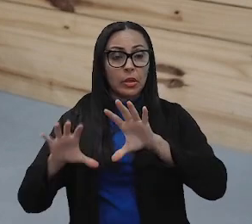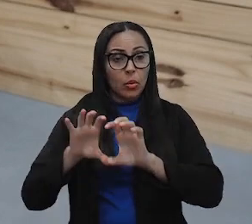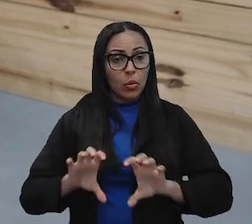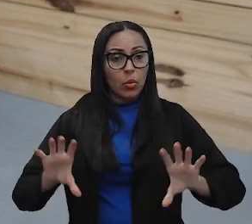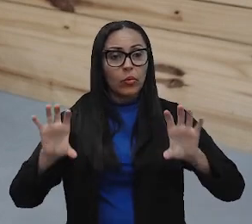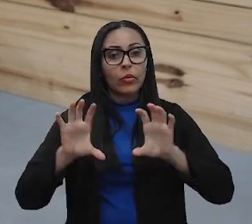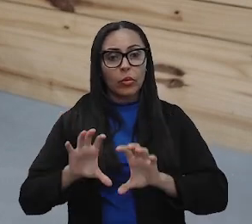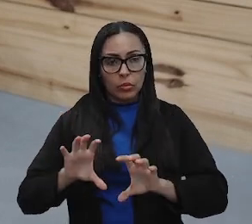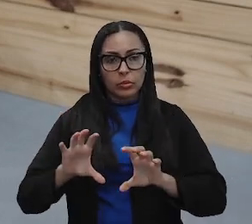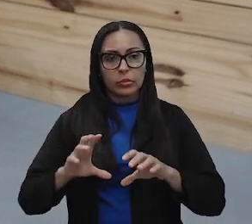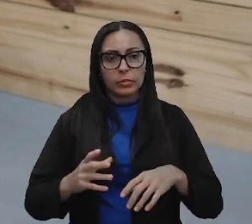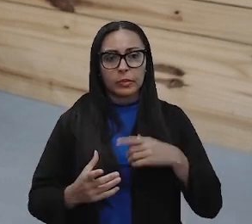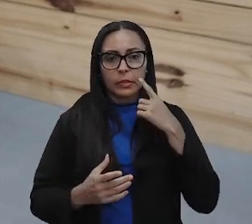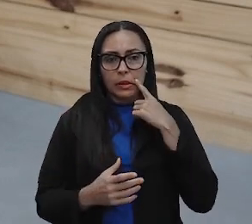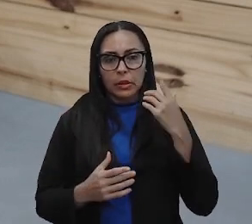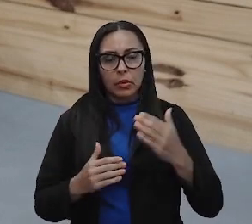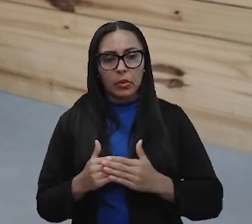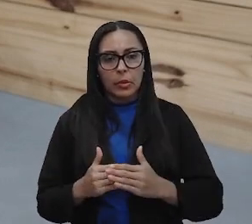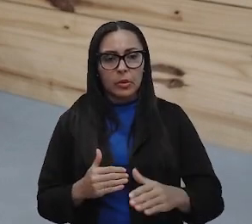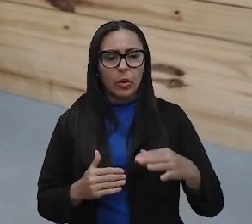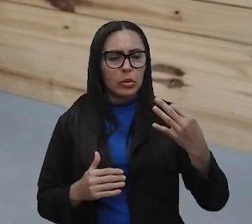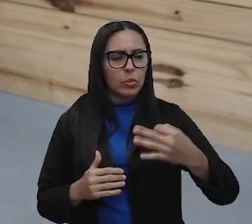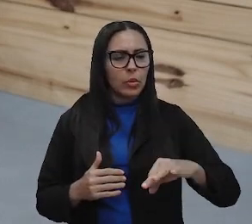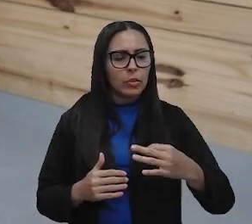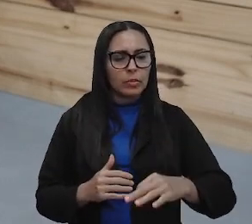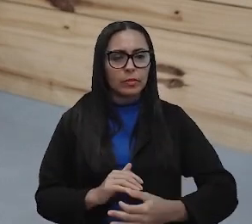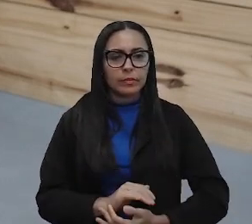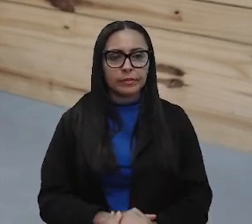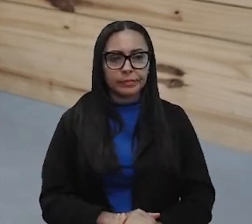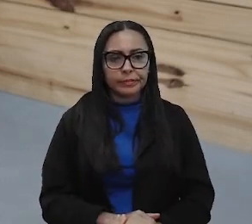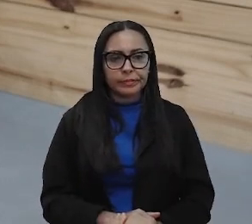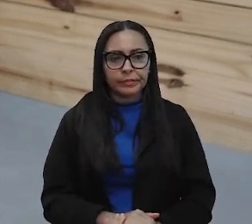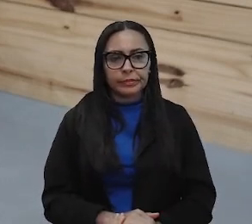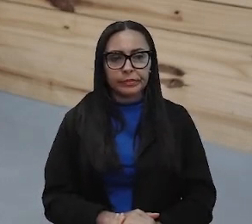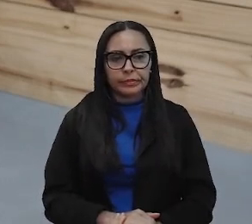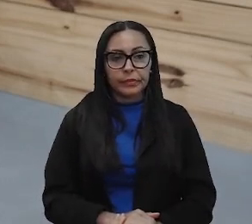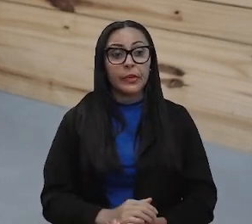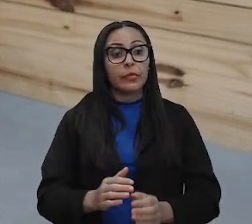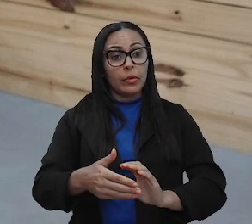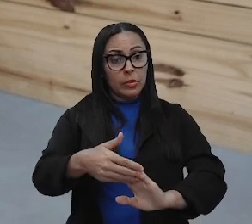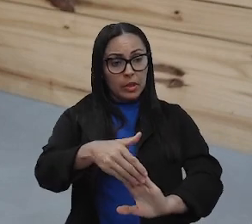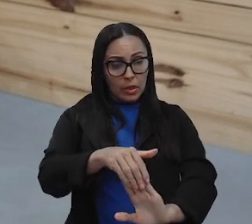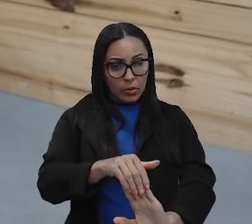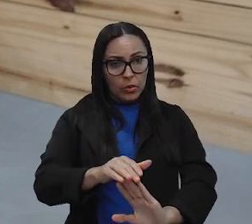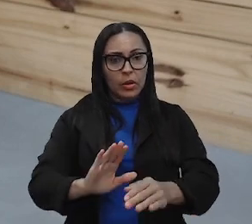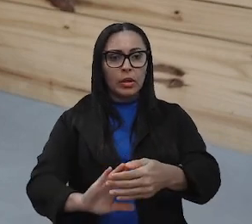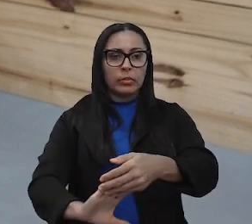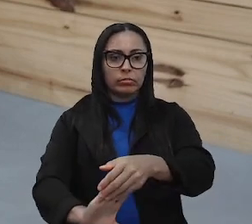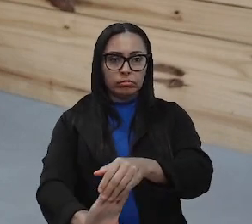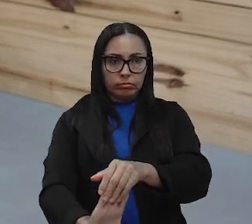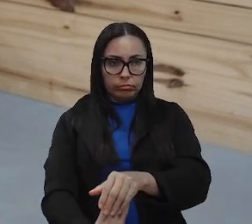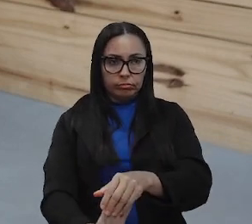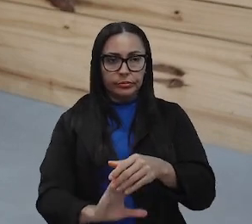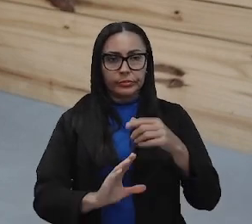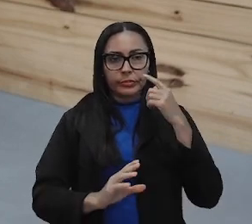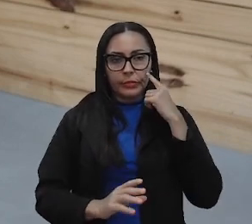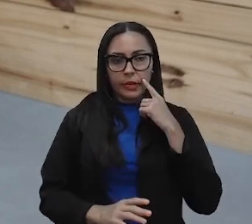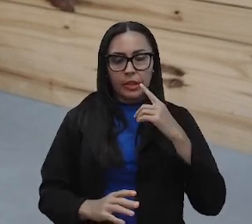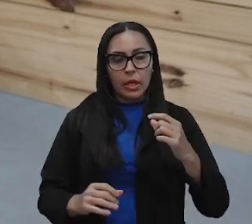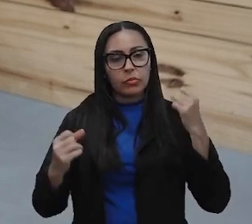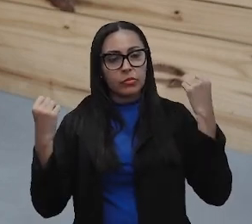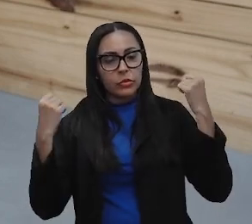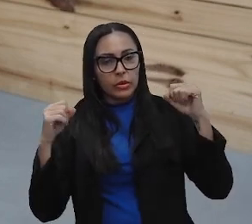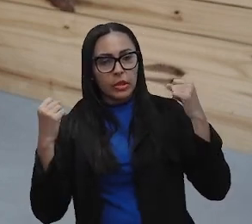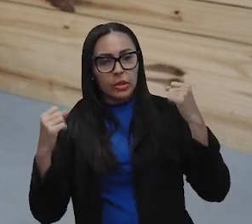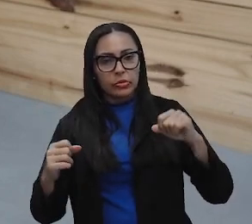punho dele que de repente começou a doer? Vamos se alongar, né? Vamos se alongar. A ginástica laboral, ela